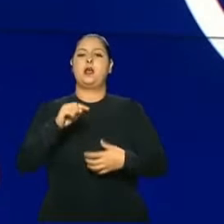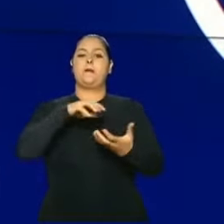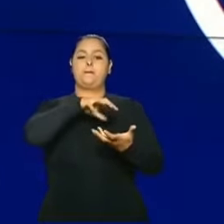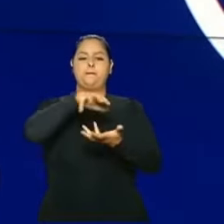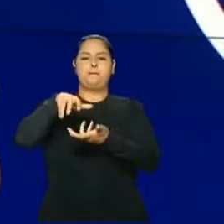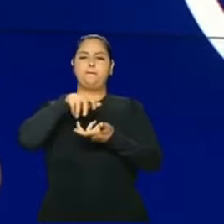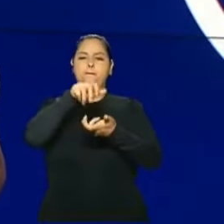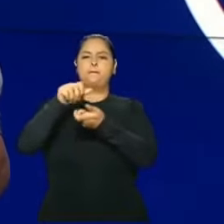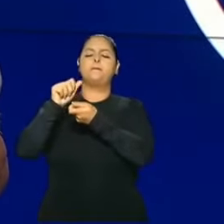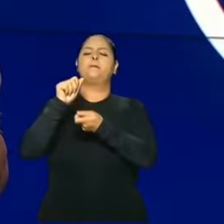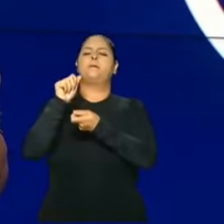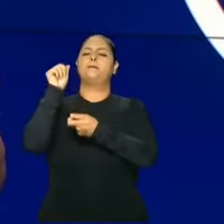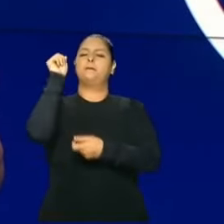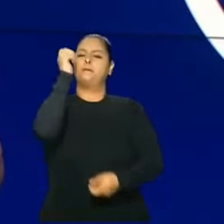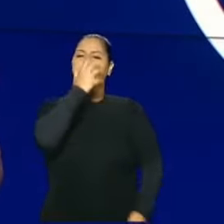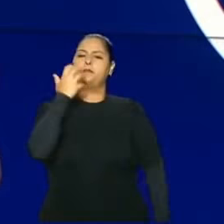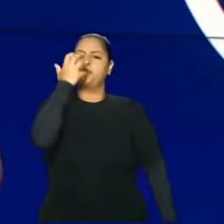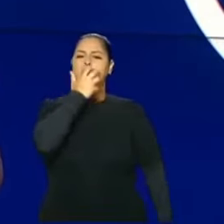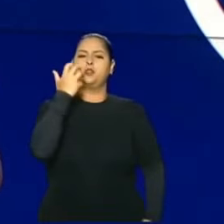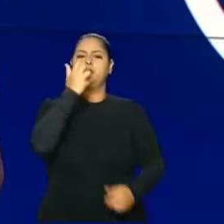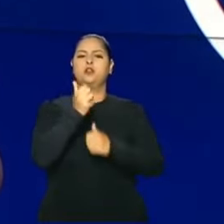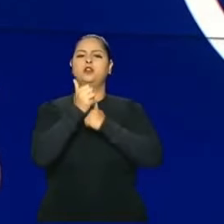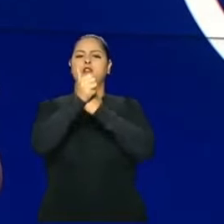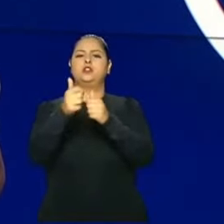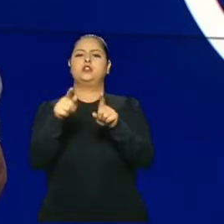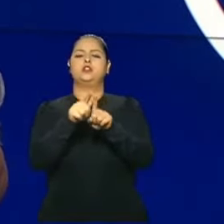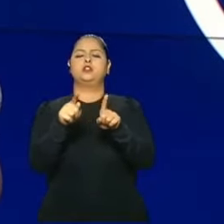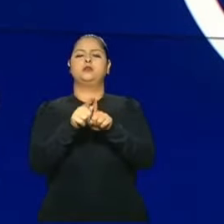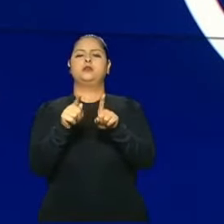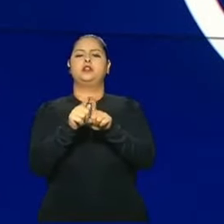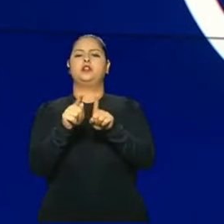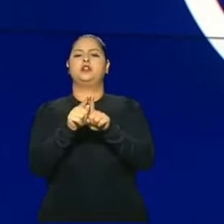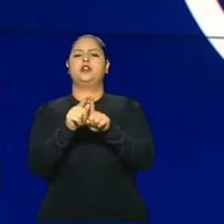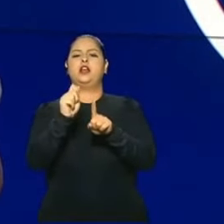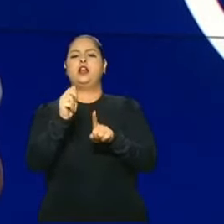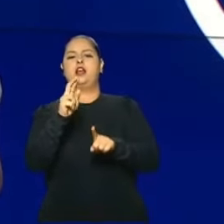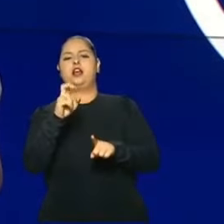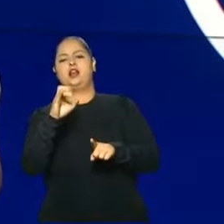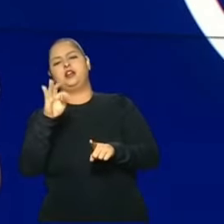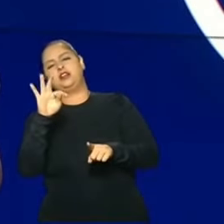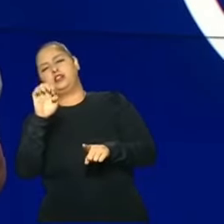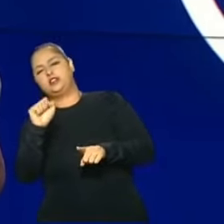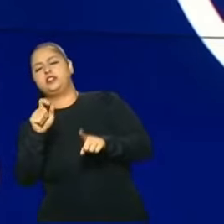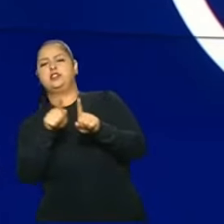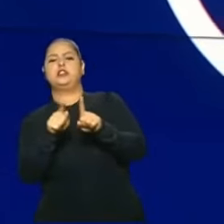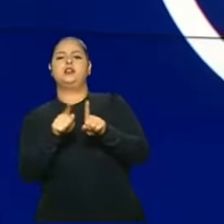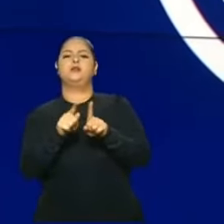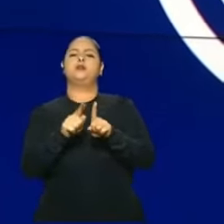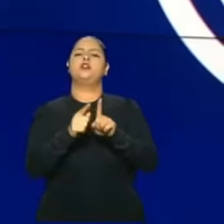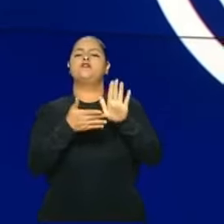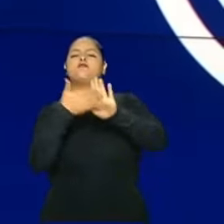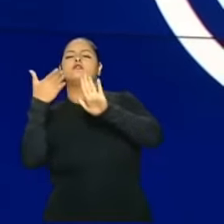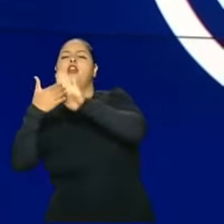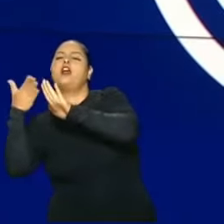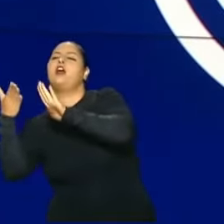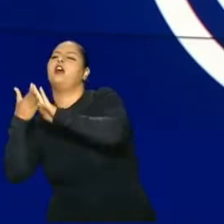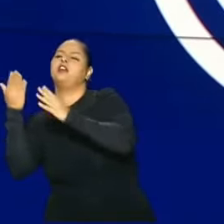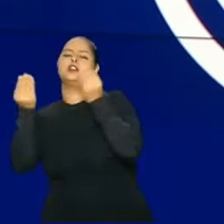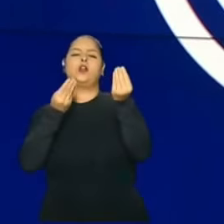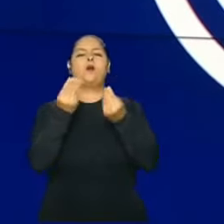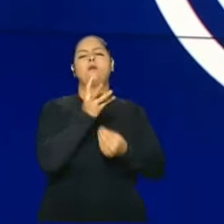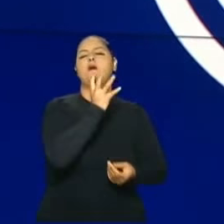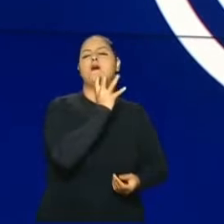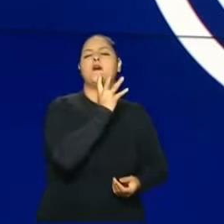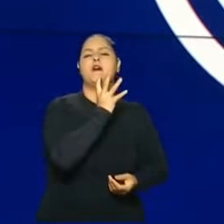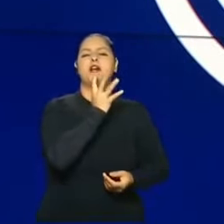Terra. Acompanhamos os extraterrestres Arix e Zillian em viagens que ultrapassam o tempo e nos fazem conhecer